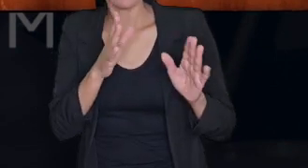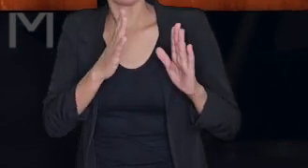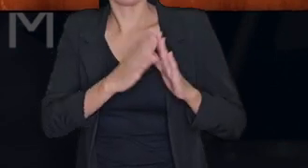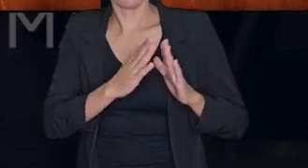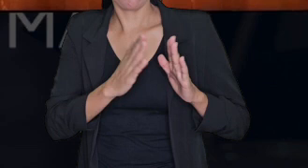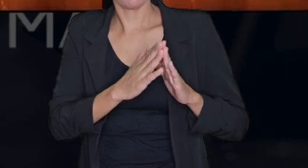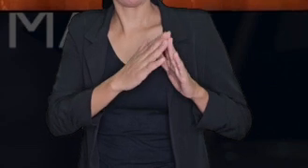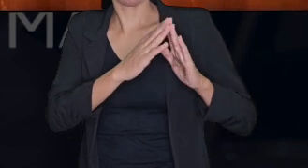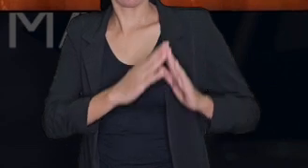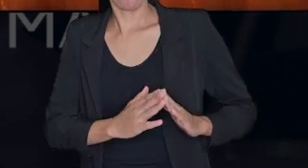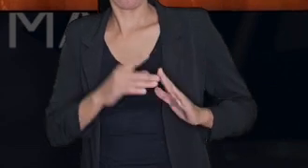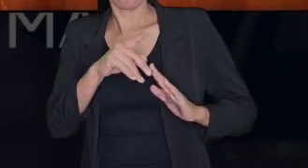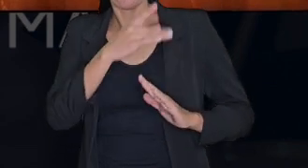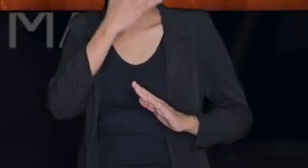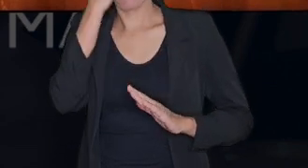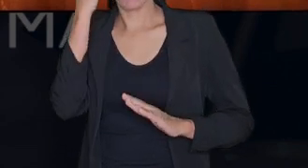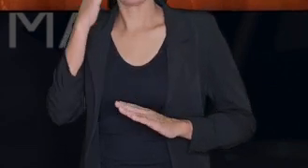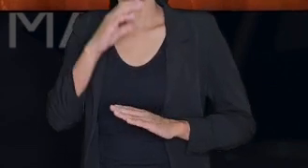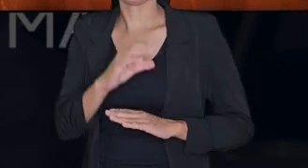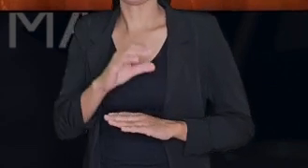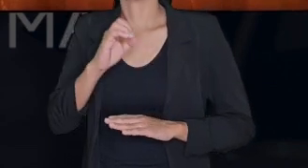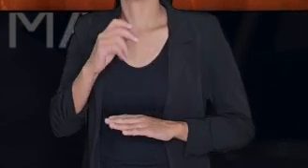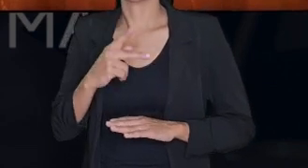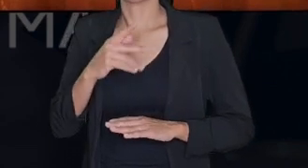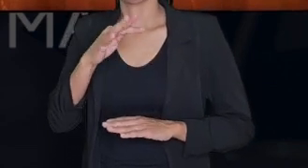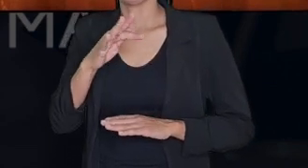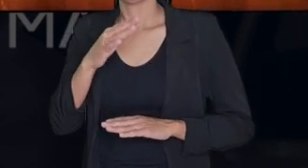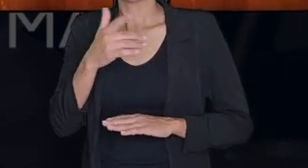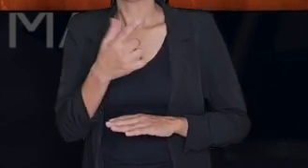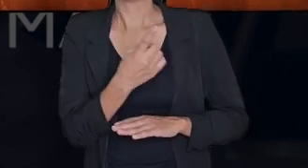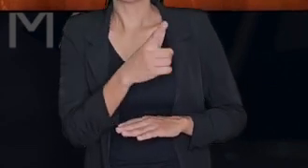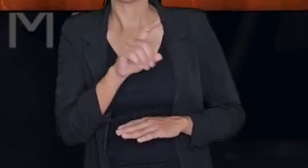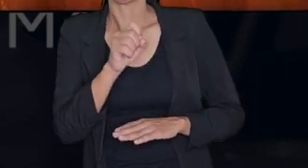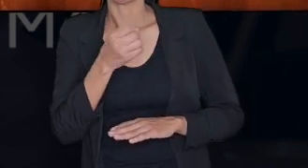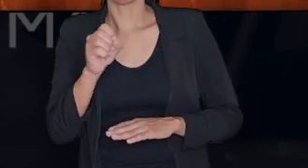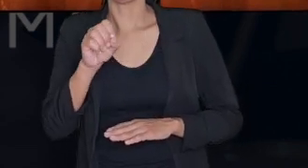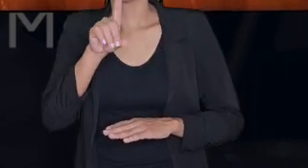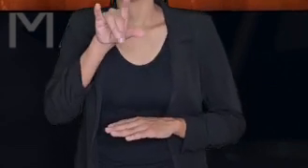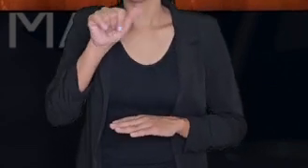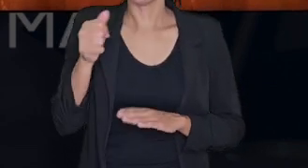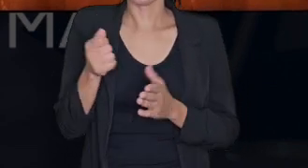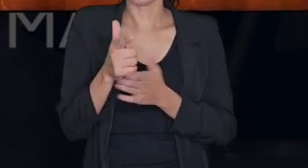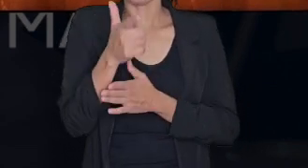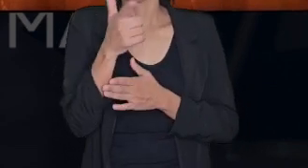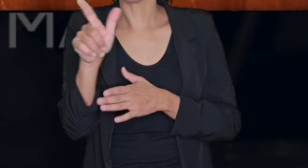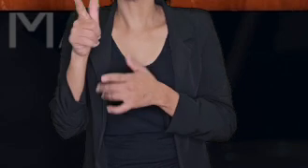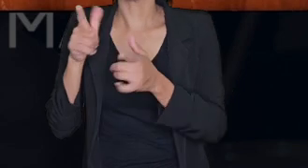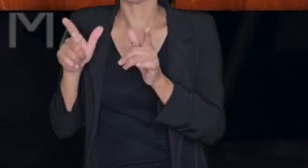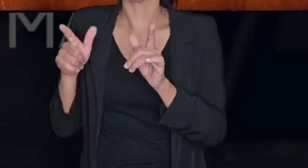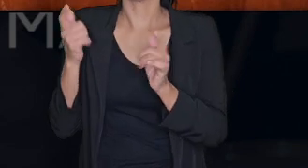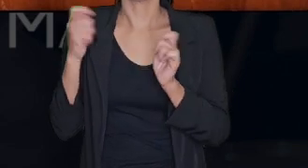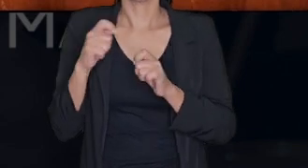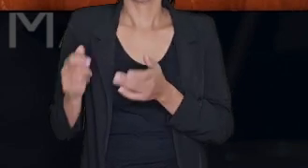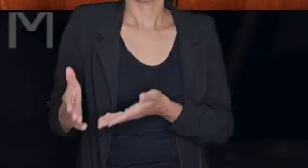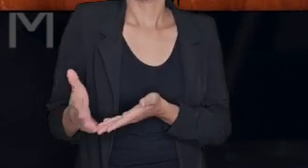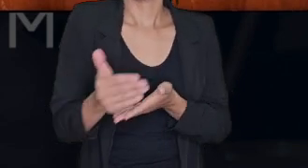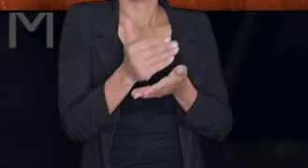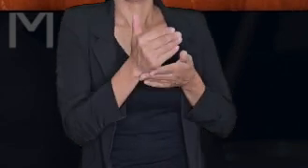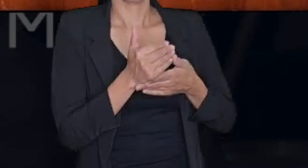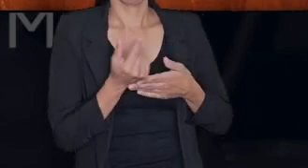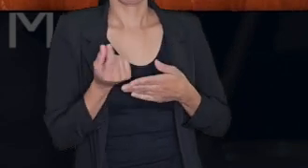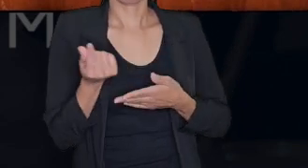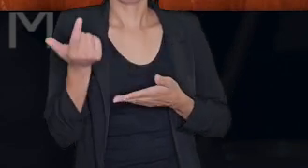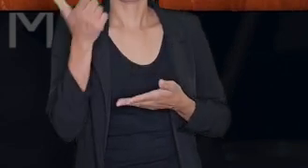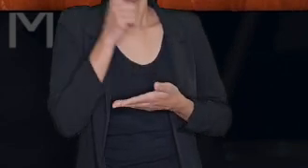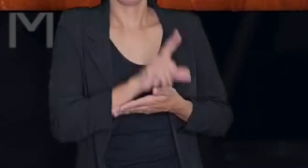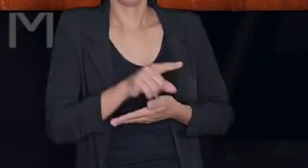que se a pessoa vende um imóvel residencial, a pessoa física, e em 180 dias compra outros imóveis